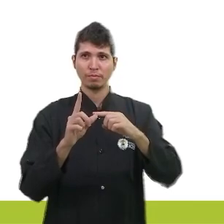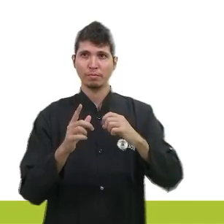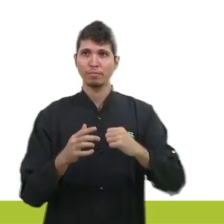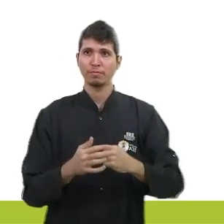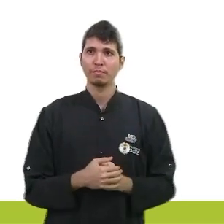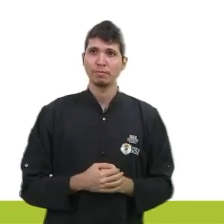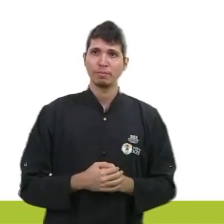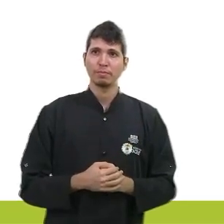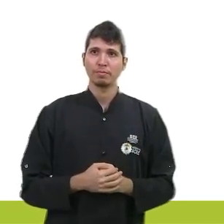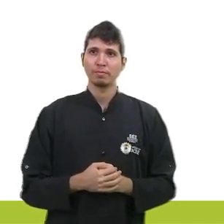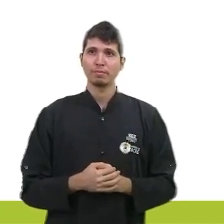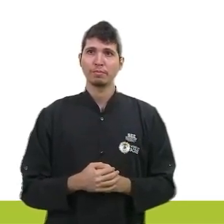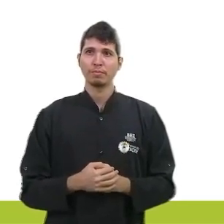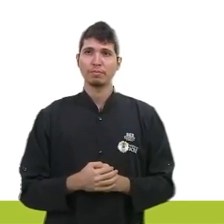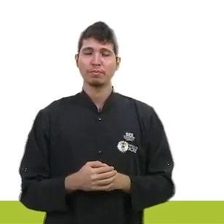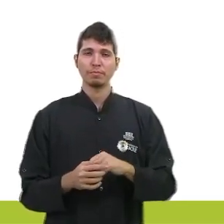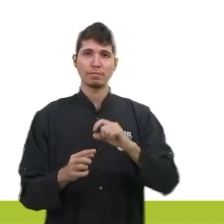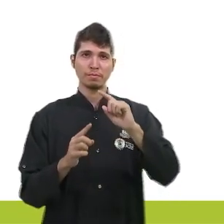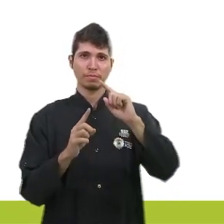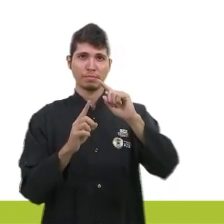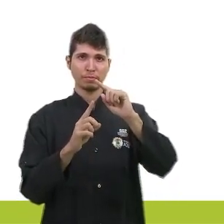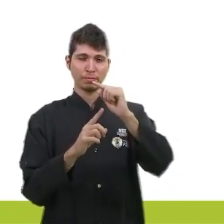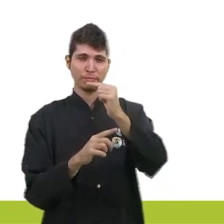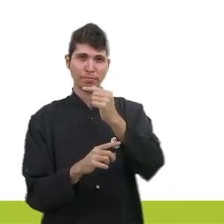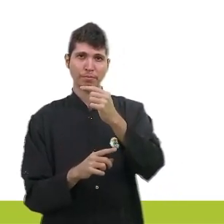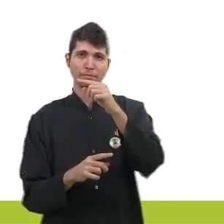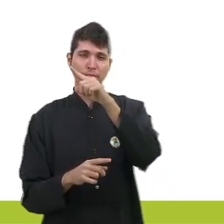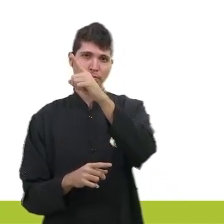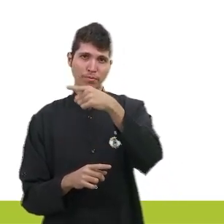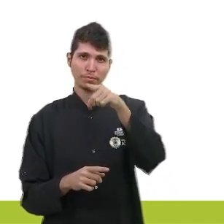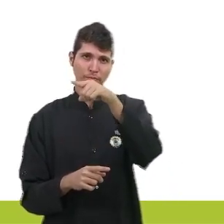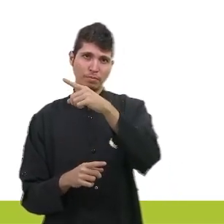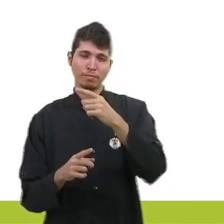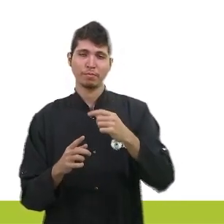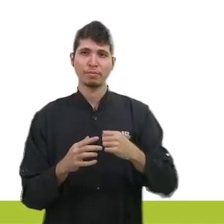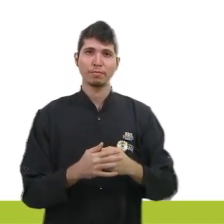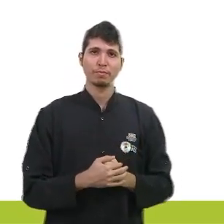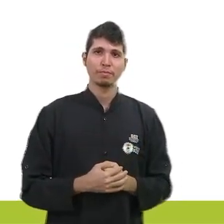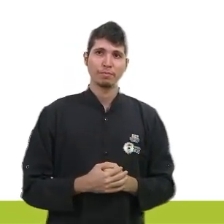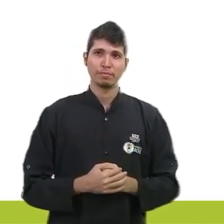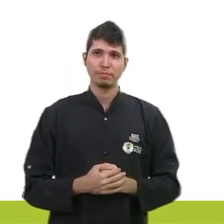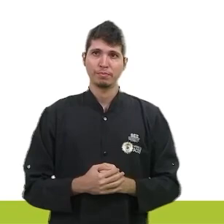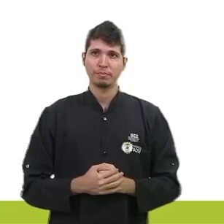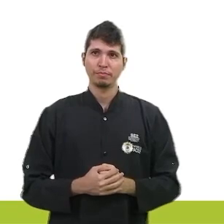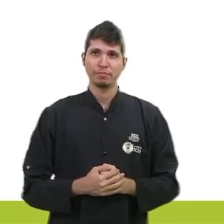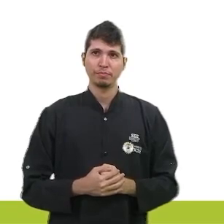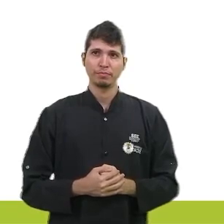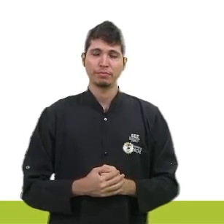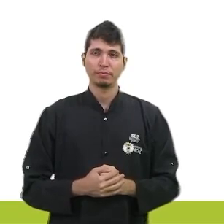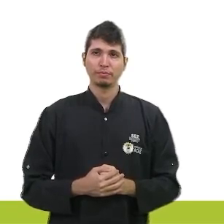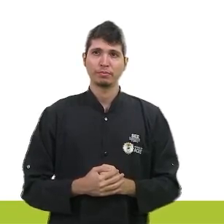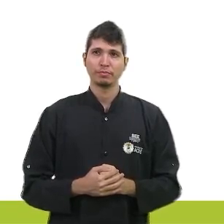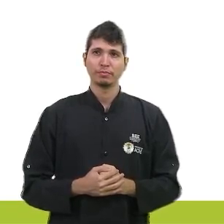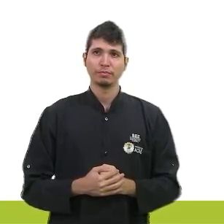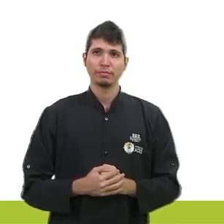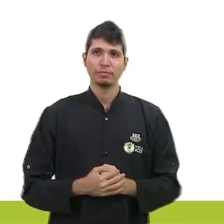Ok? Agora, sempre que nós tivermos isso, valem essas seguintes relações aqui. Ó.